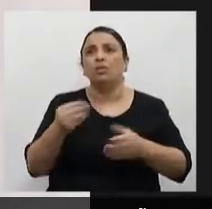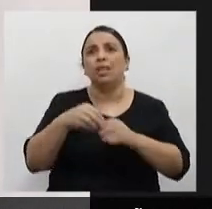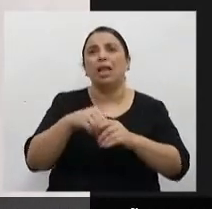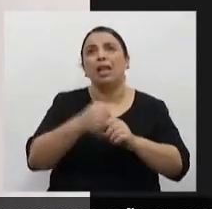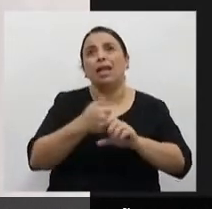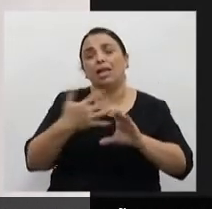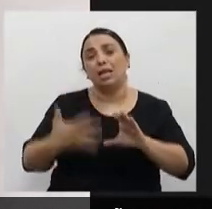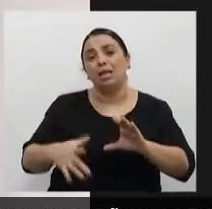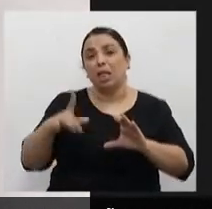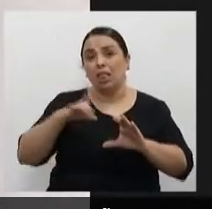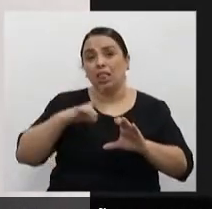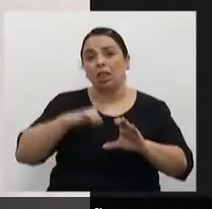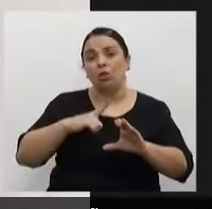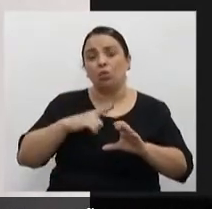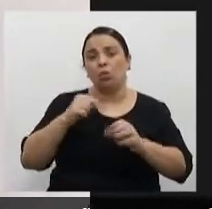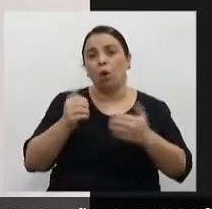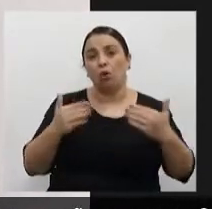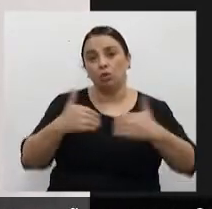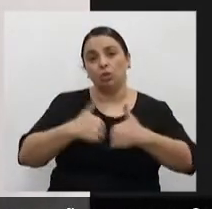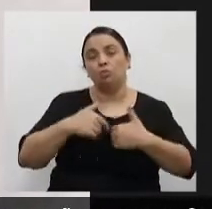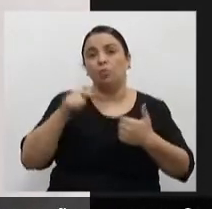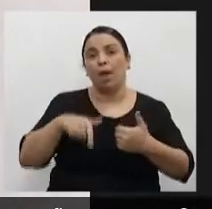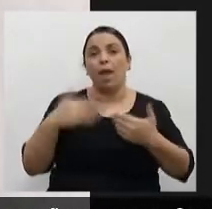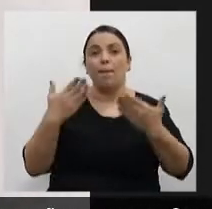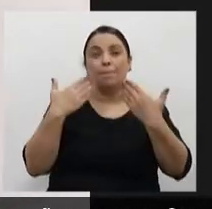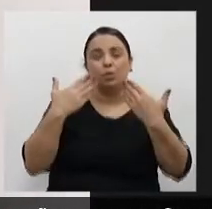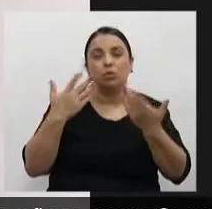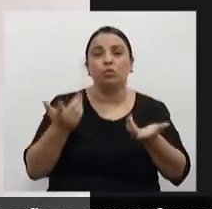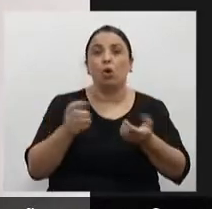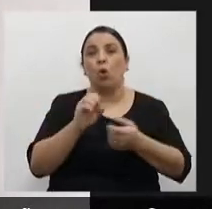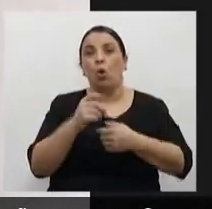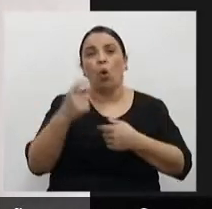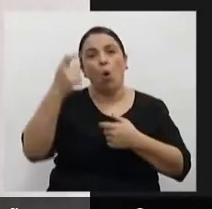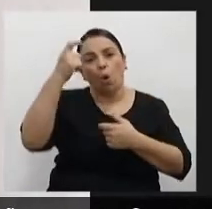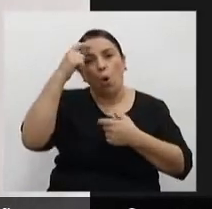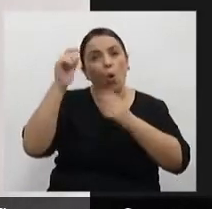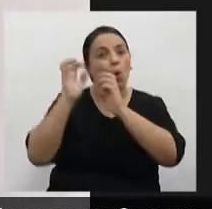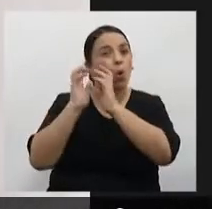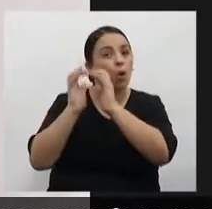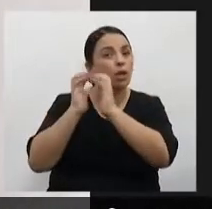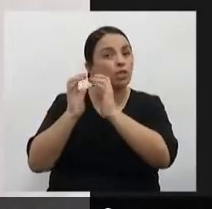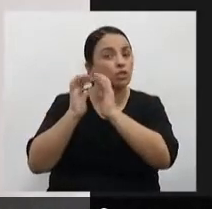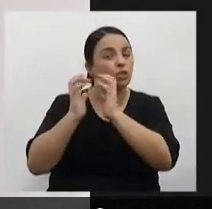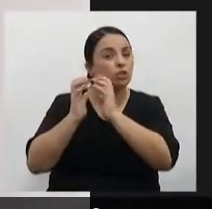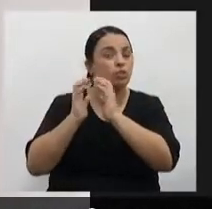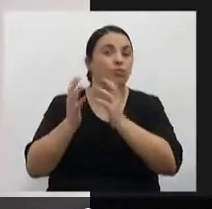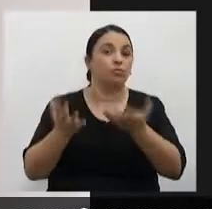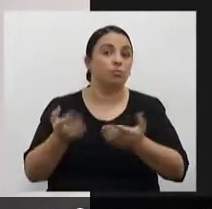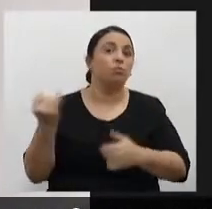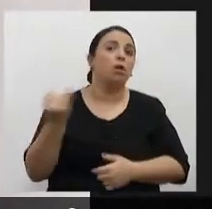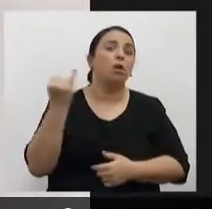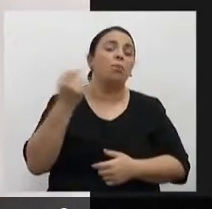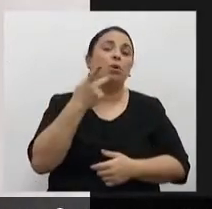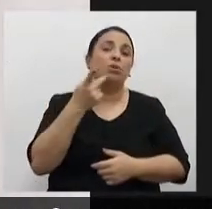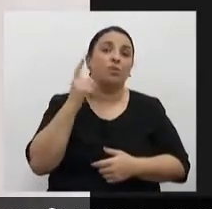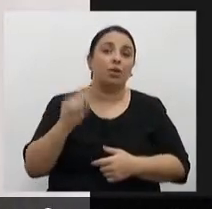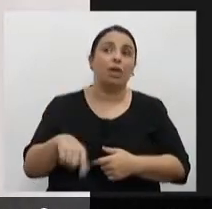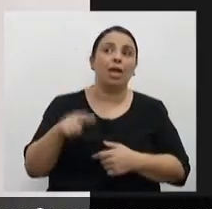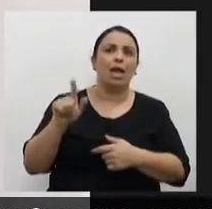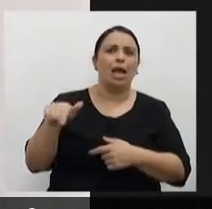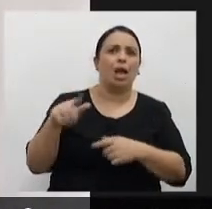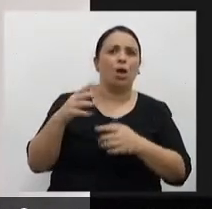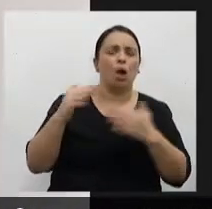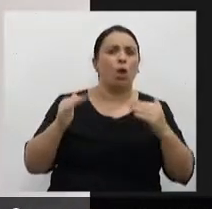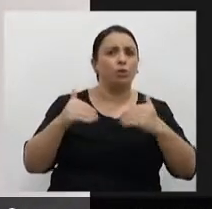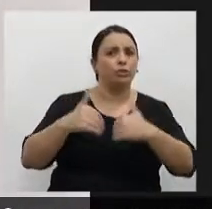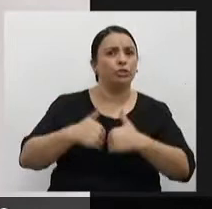questões psiquiátricas e cognitivas. Então, é importante ressaltar que 70% dos autistas